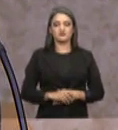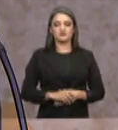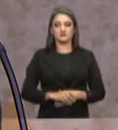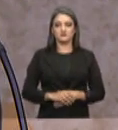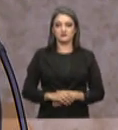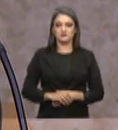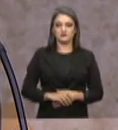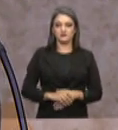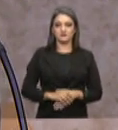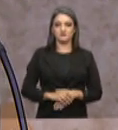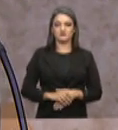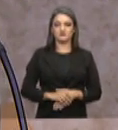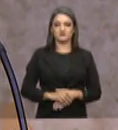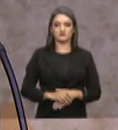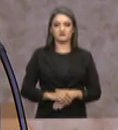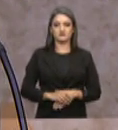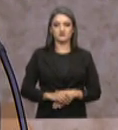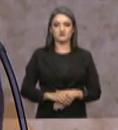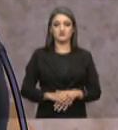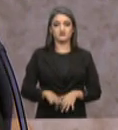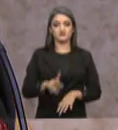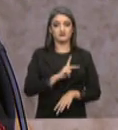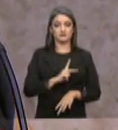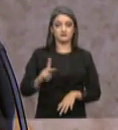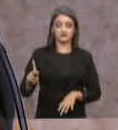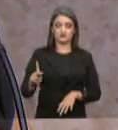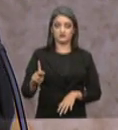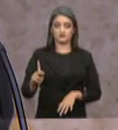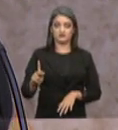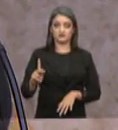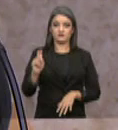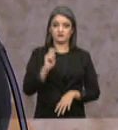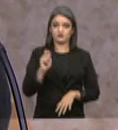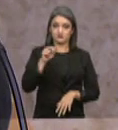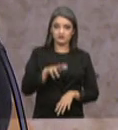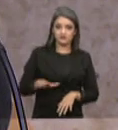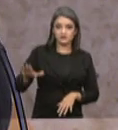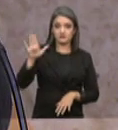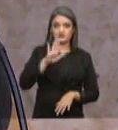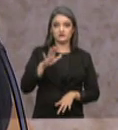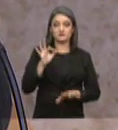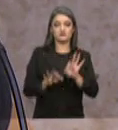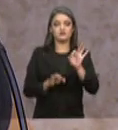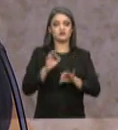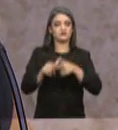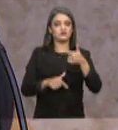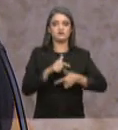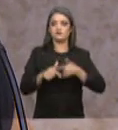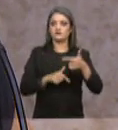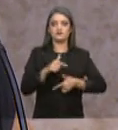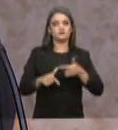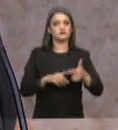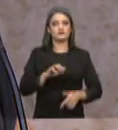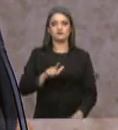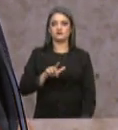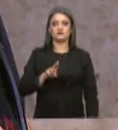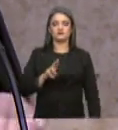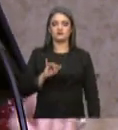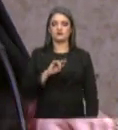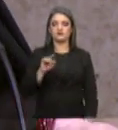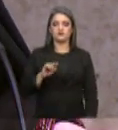presidentes da Associação Nacional dos magistrados do trabalho Dr Luiz Antônio